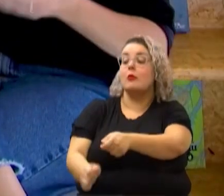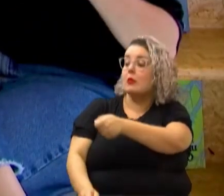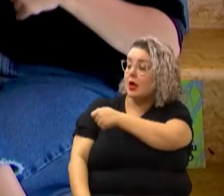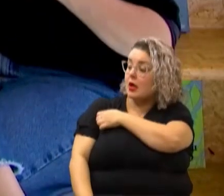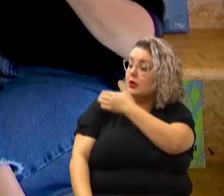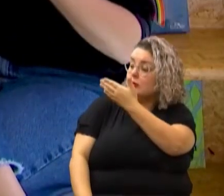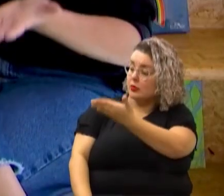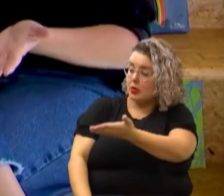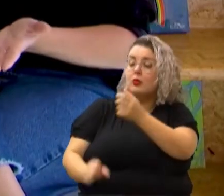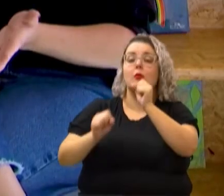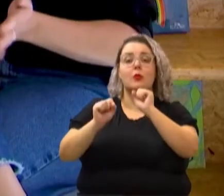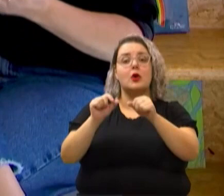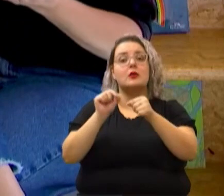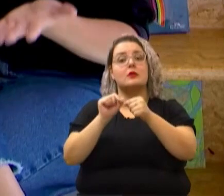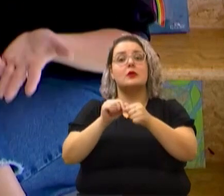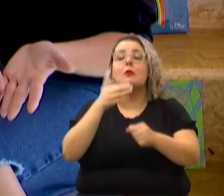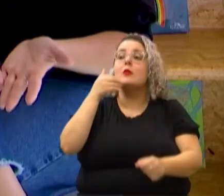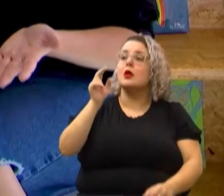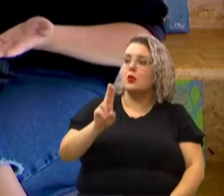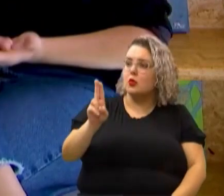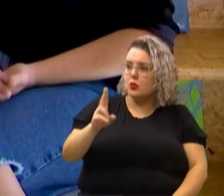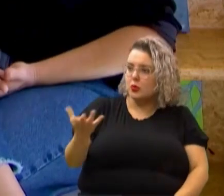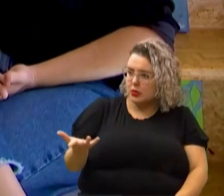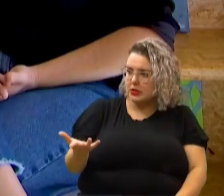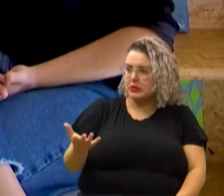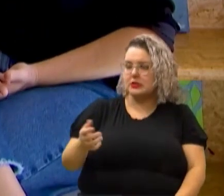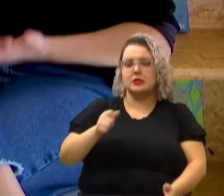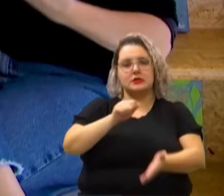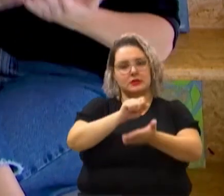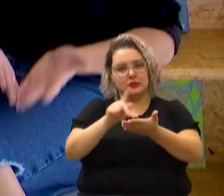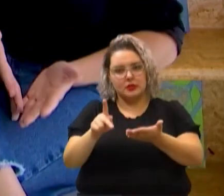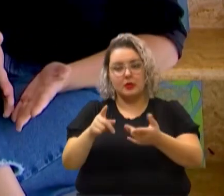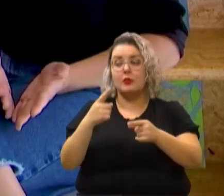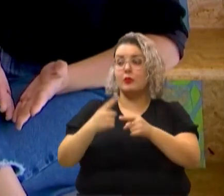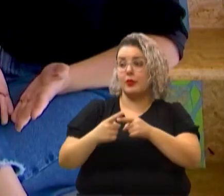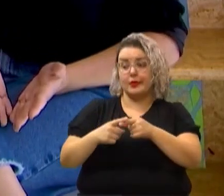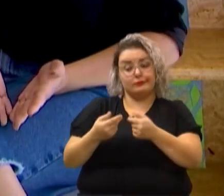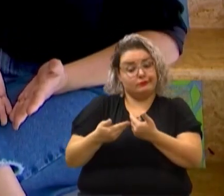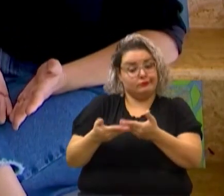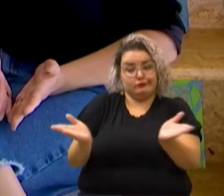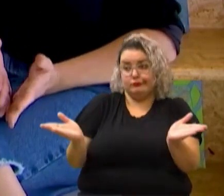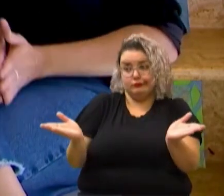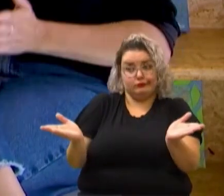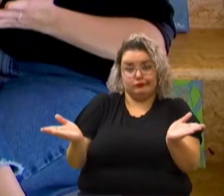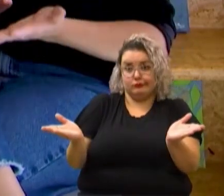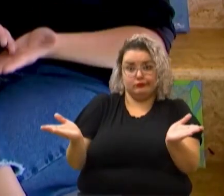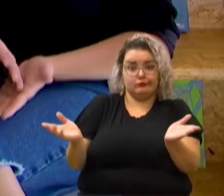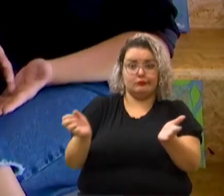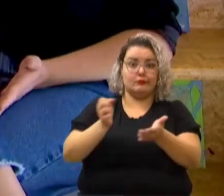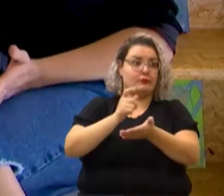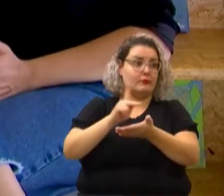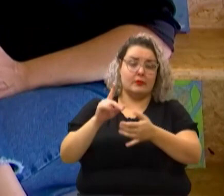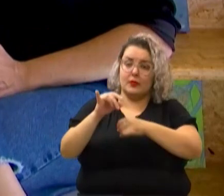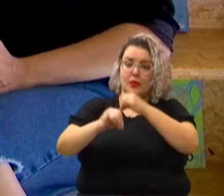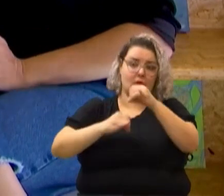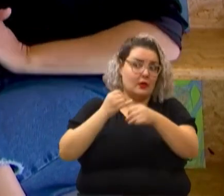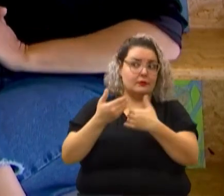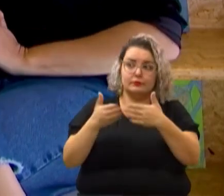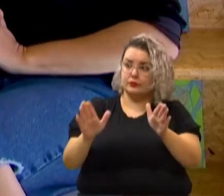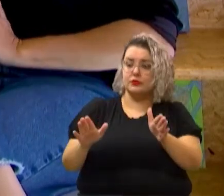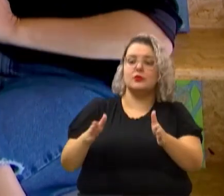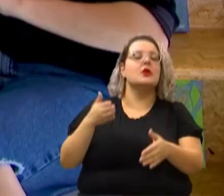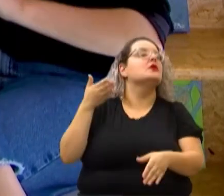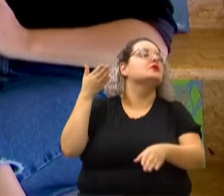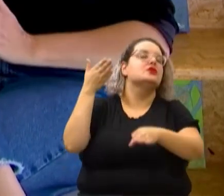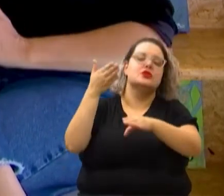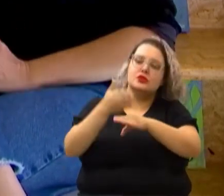estudante para aquele que possa fazer o melhor uso desses aplicativos Porque eles estão aí né o aplicativo tá aí a internet tá aí